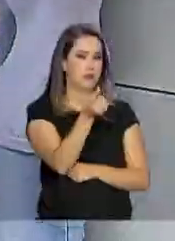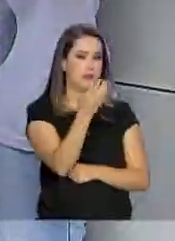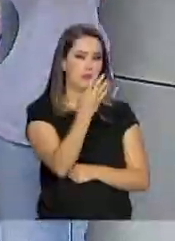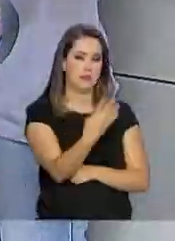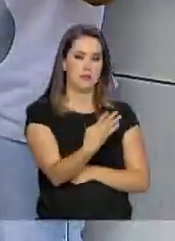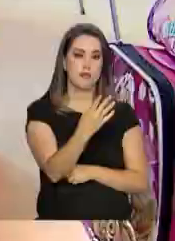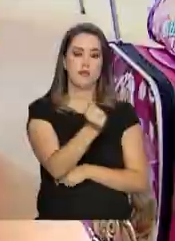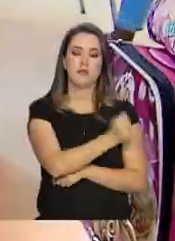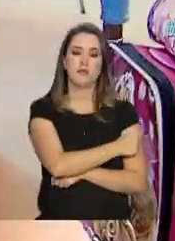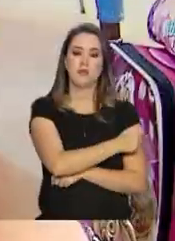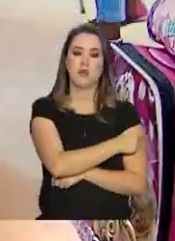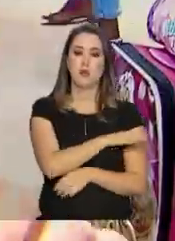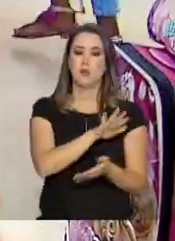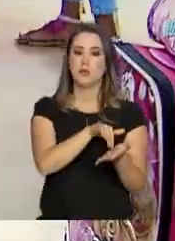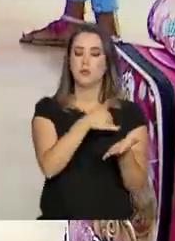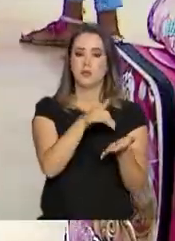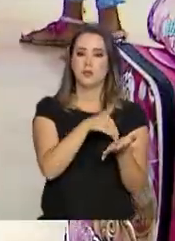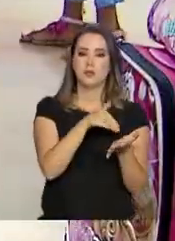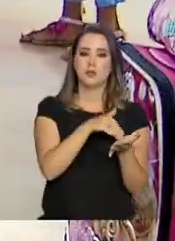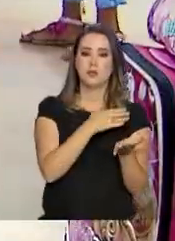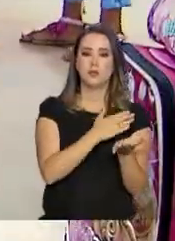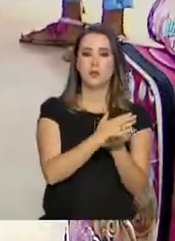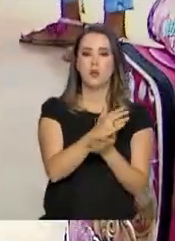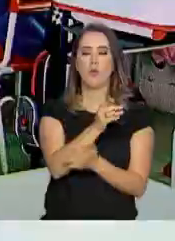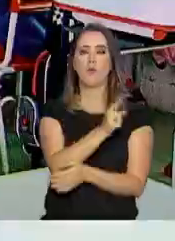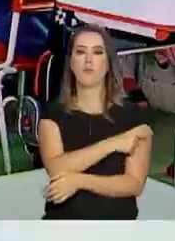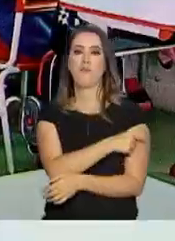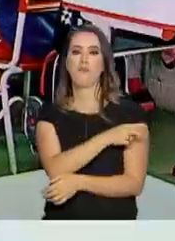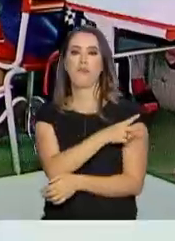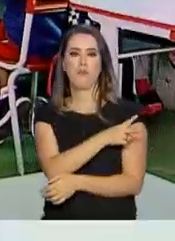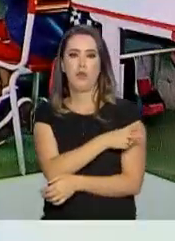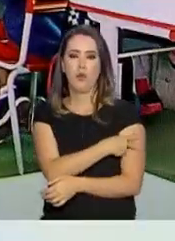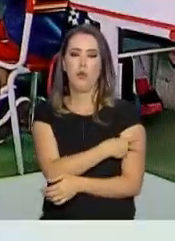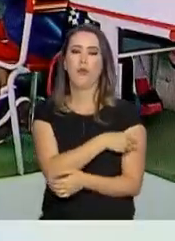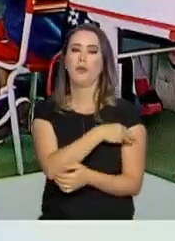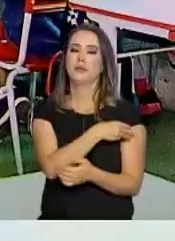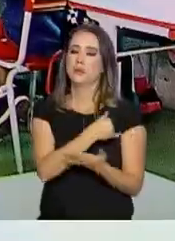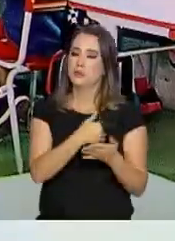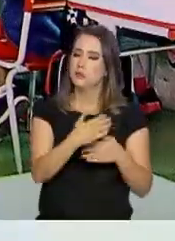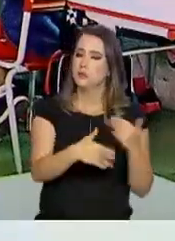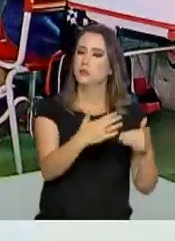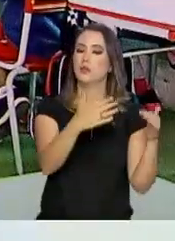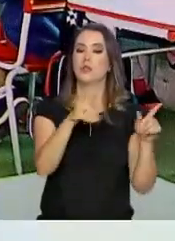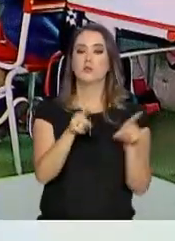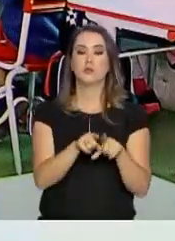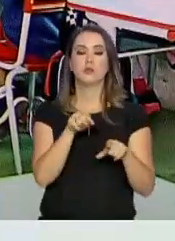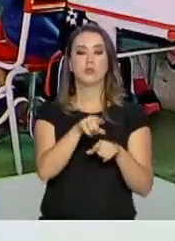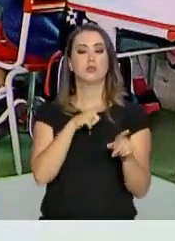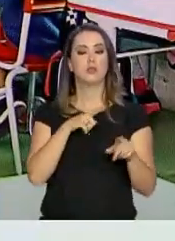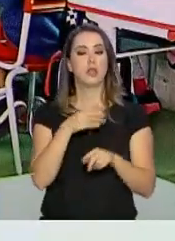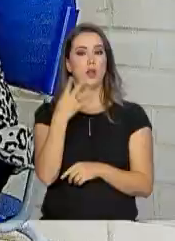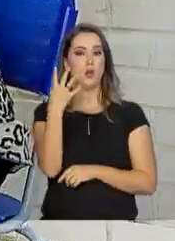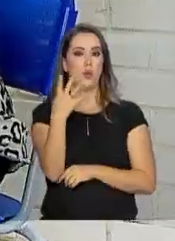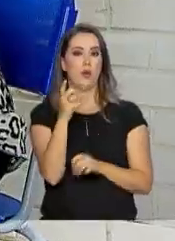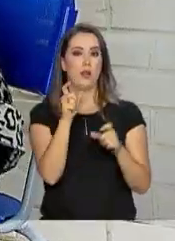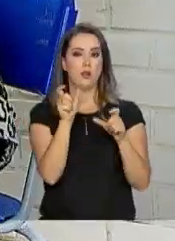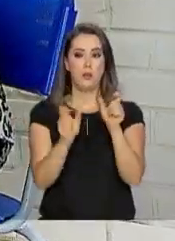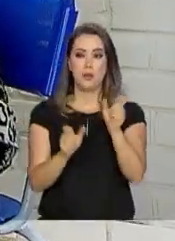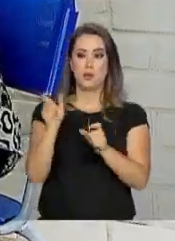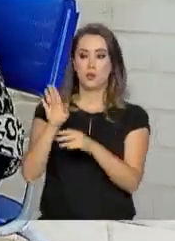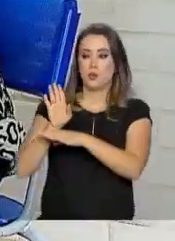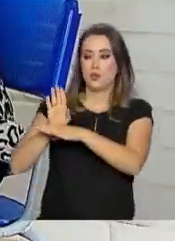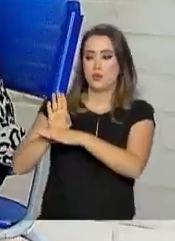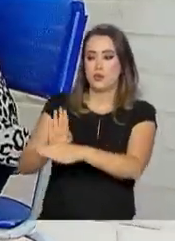matriculados nas séries iniciais do ensino fundamental além das professoras eles contam com quatro profissionais mantidos